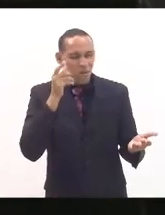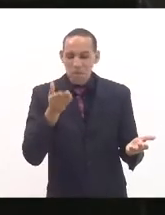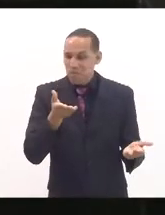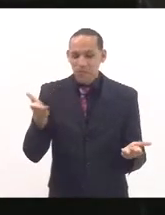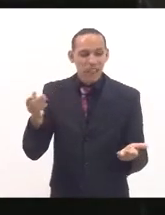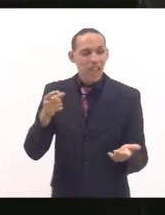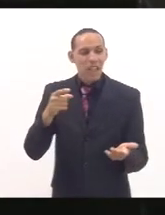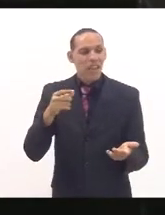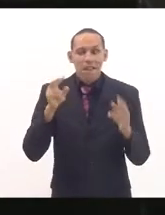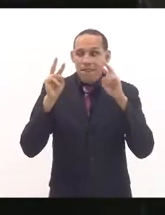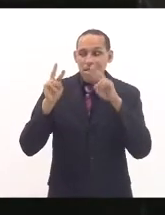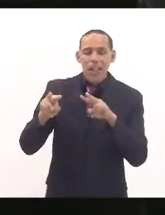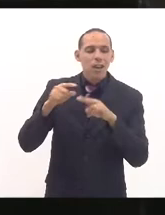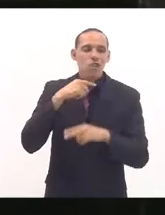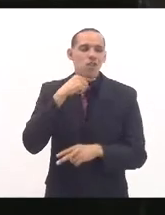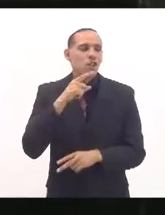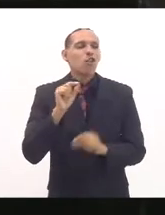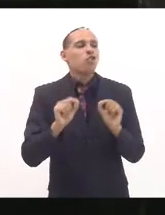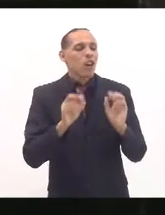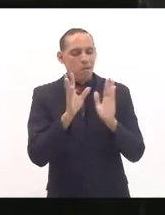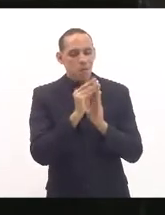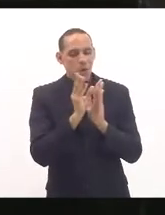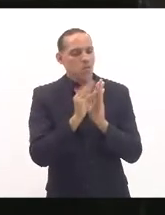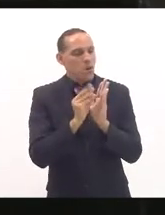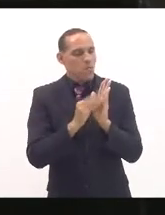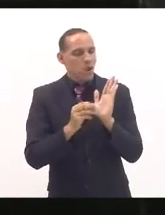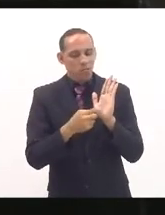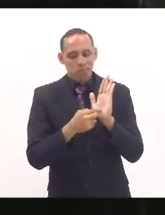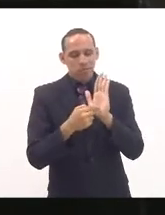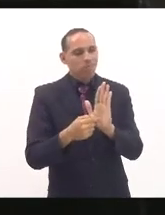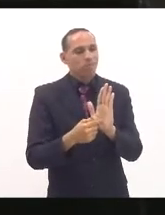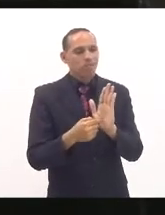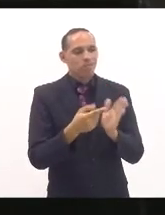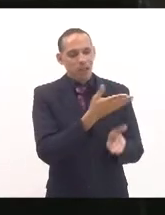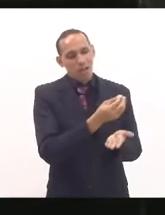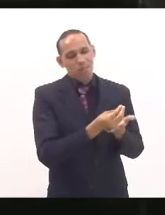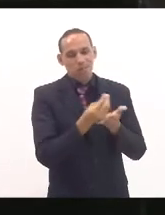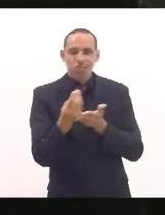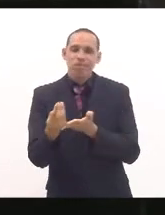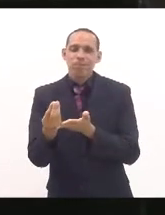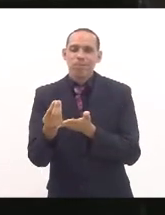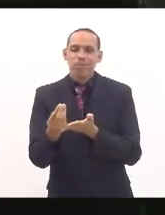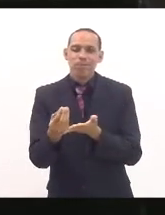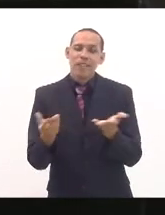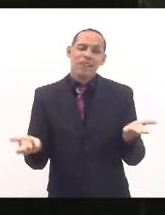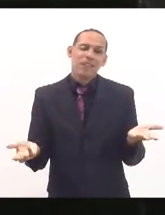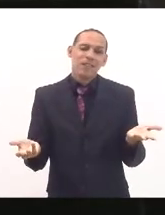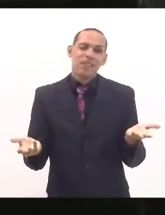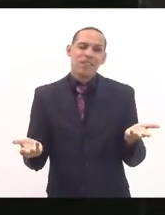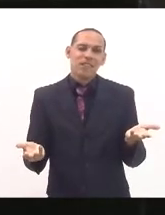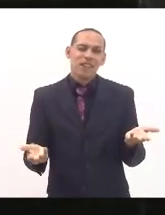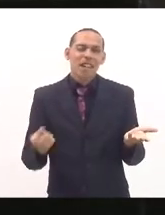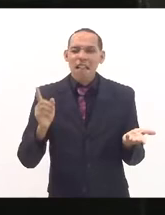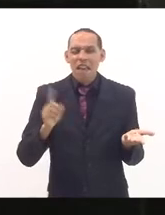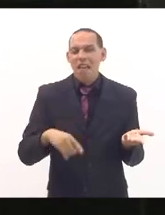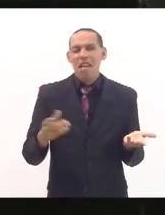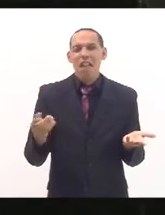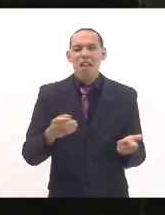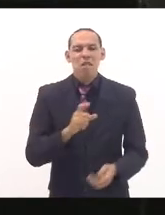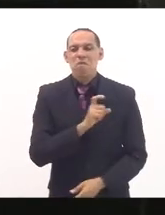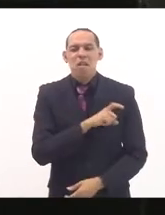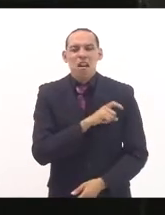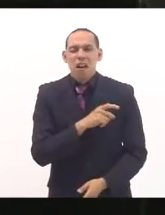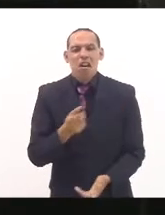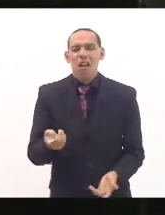consegue enxergar o conteúdo que está sendo trazido aqui. Acaba ficando na mesquinharia, na